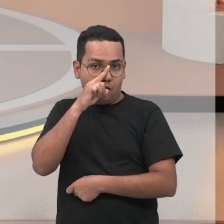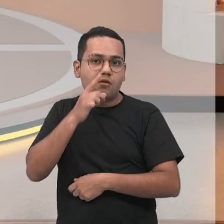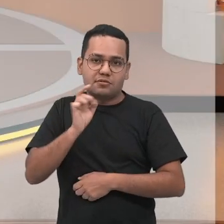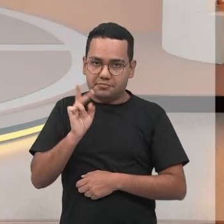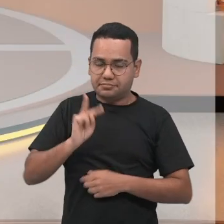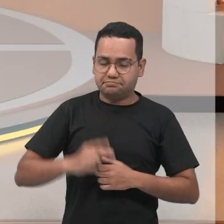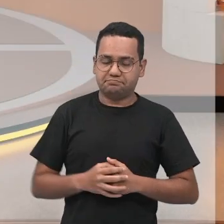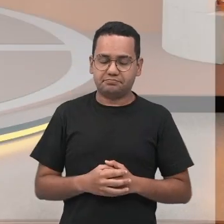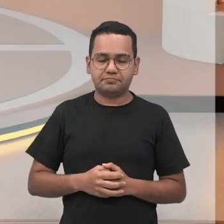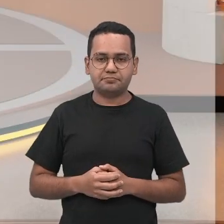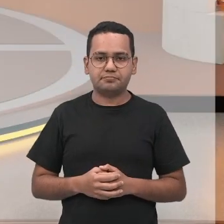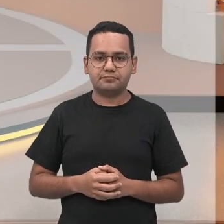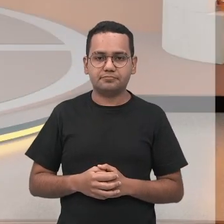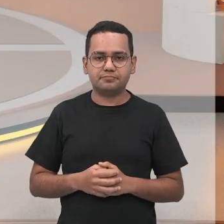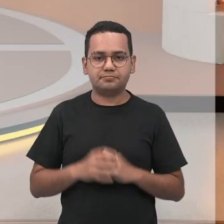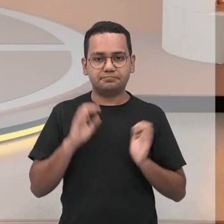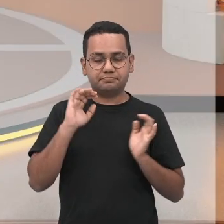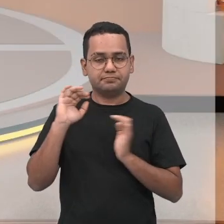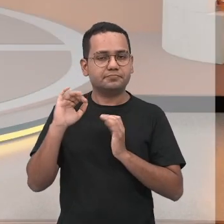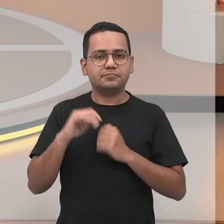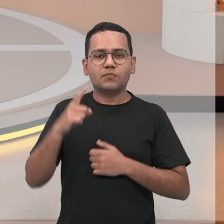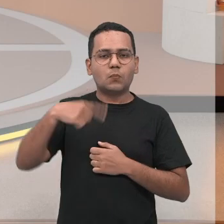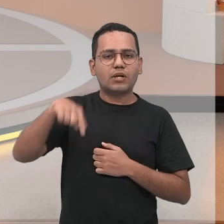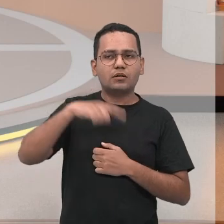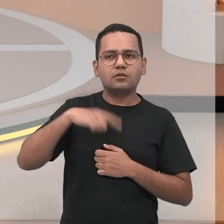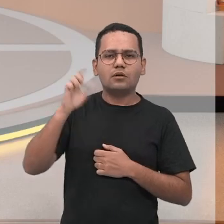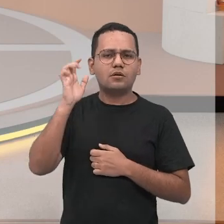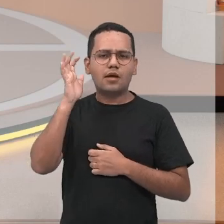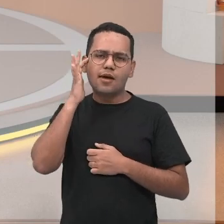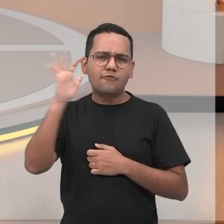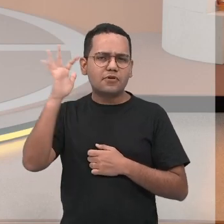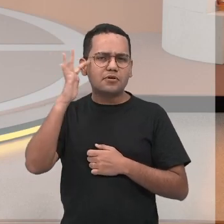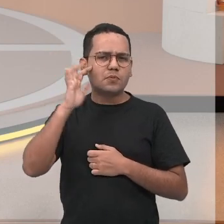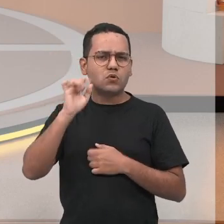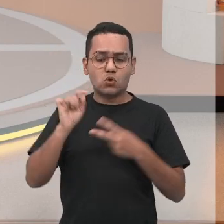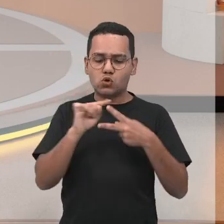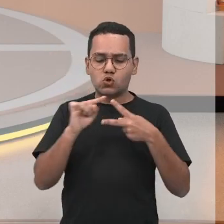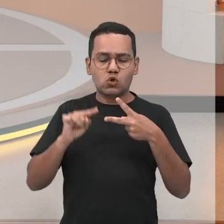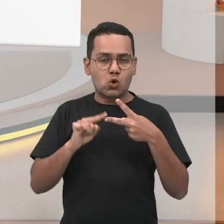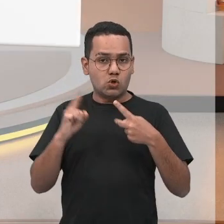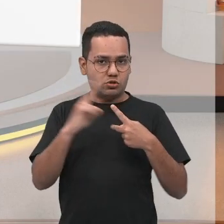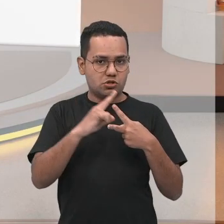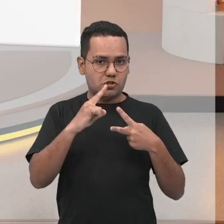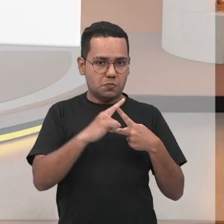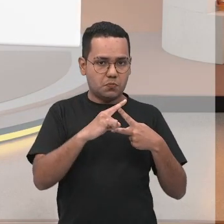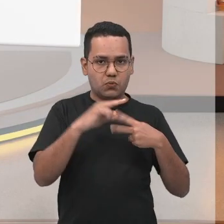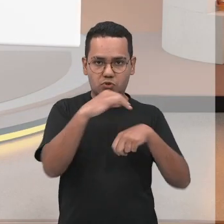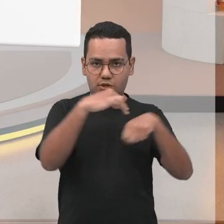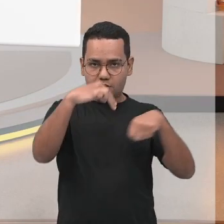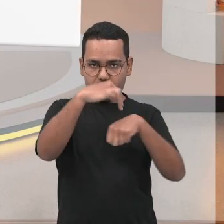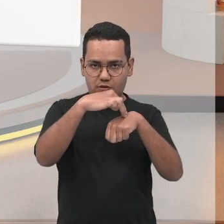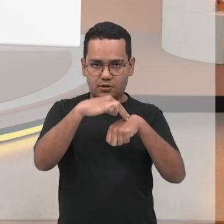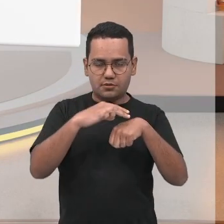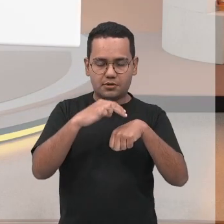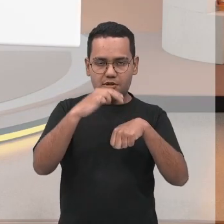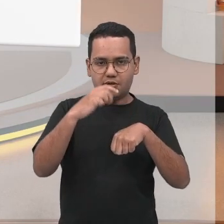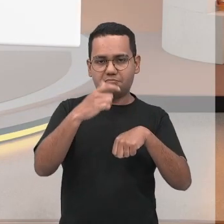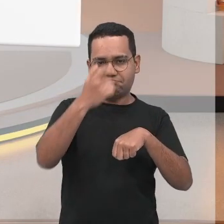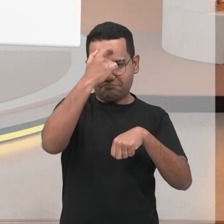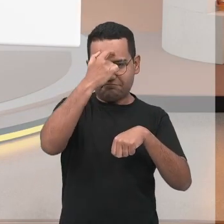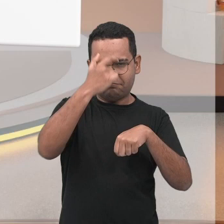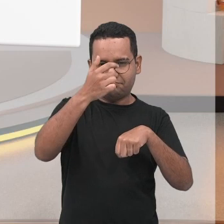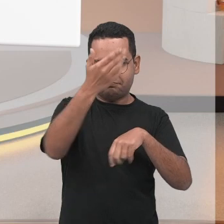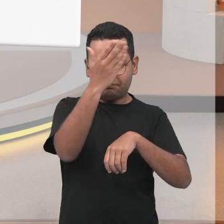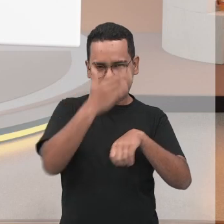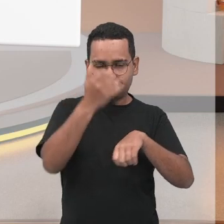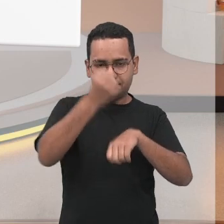gente refletir um pouquinho dois exemplos de nacionalismo exacerbado para a gente refletir. Um deles era justamente o pan-eslavismo e o outro